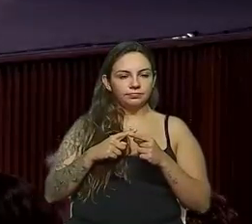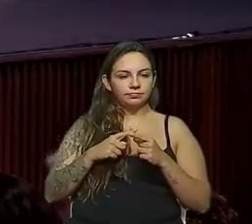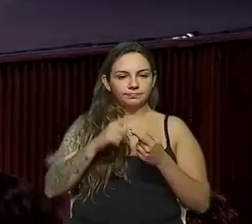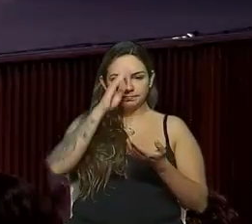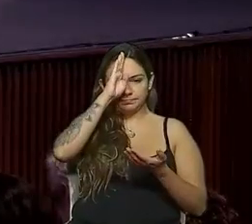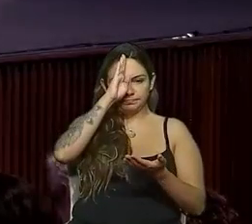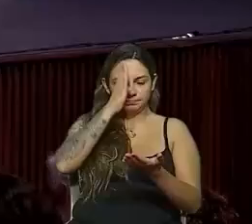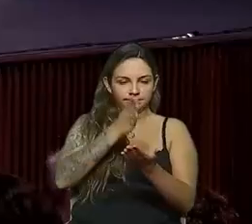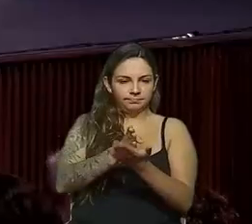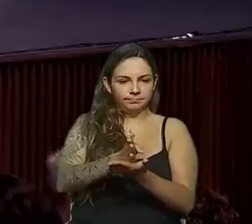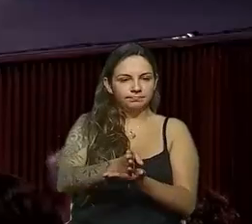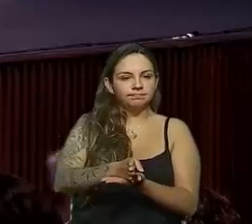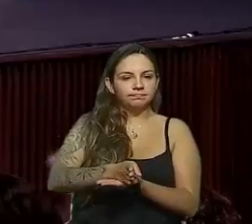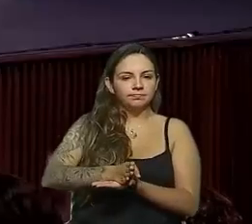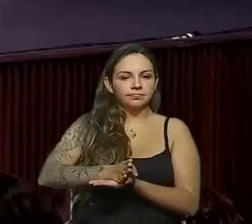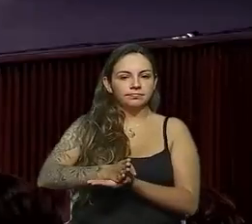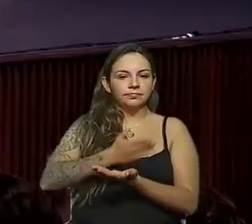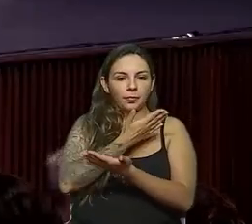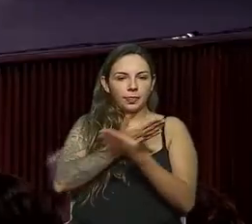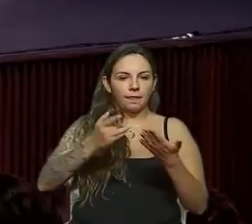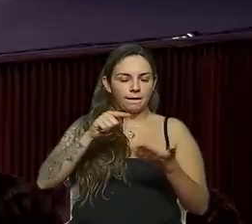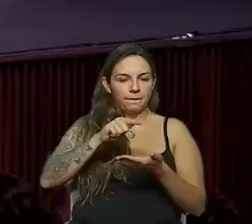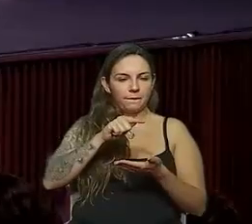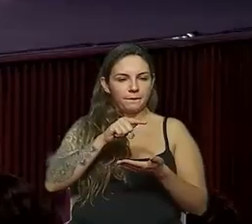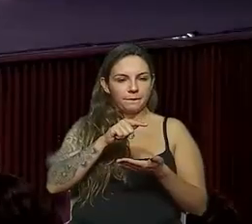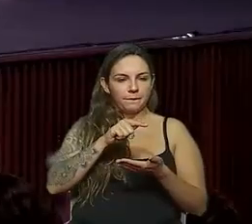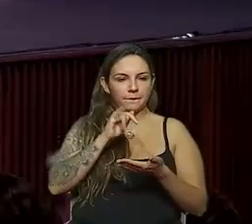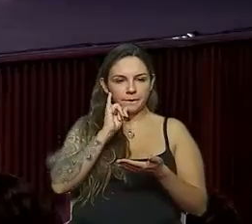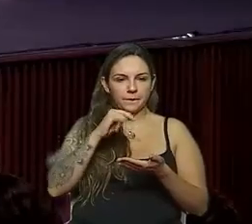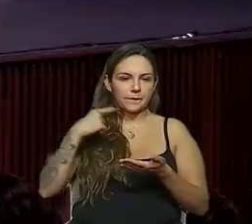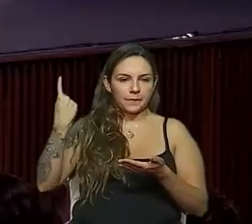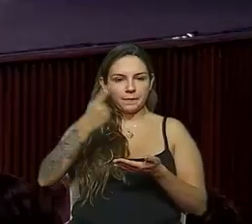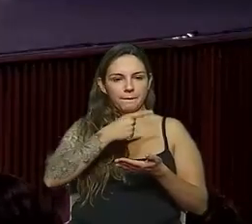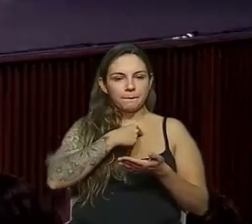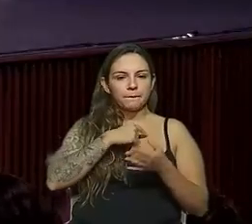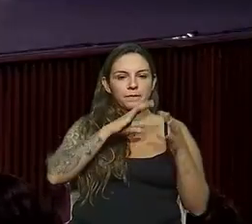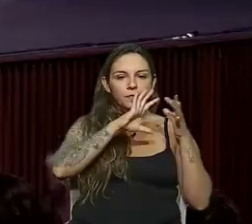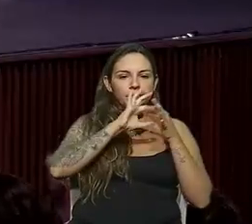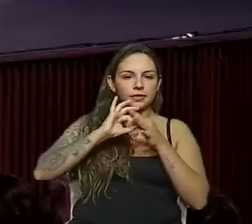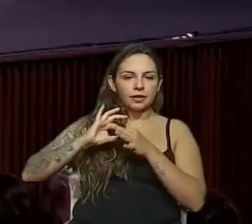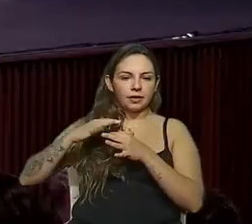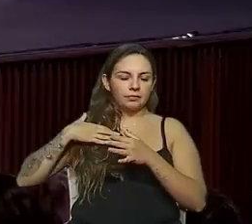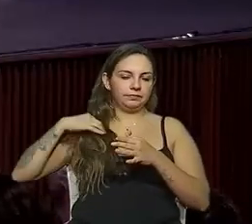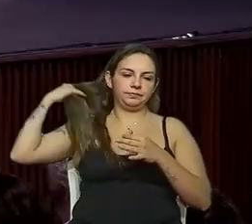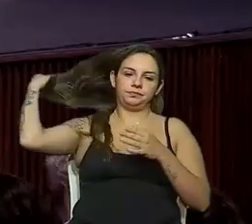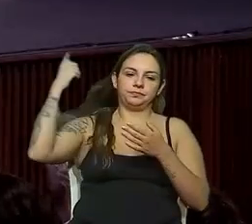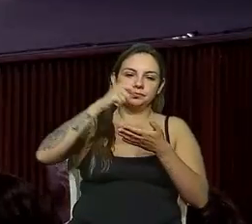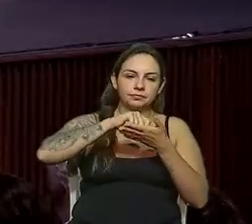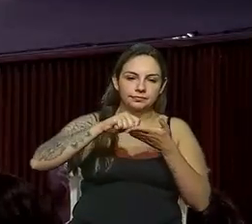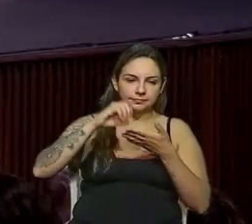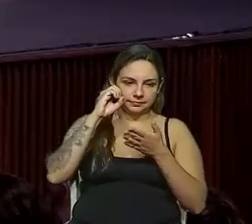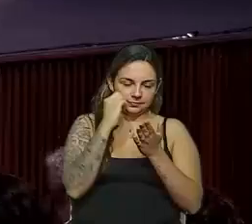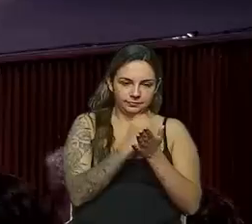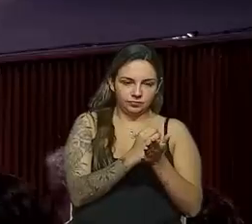a vida e a obra de vocês. O Inácio acabou de contar para a gente do contexto em que ele escreveu Zero. Zero, que